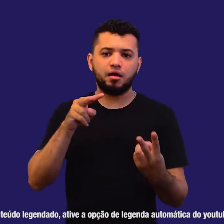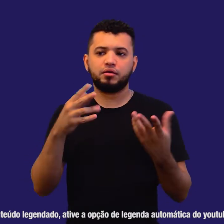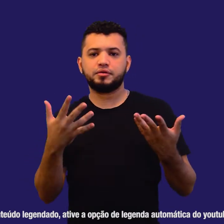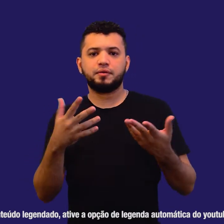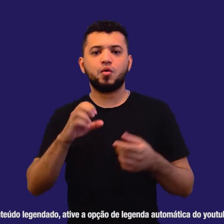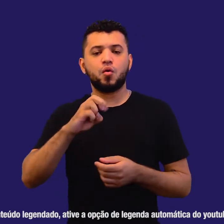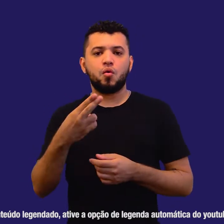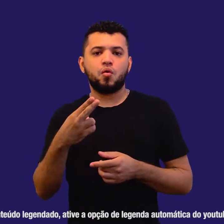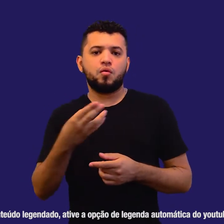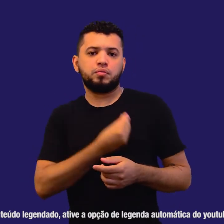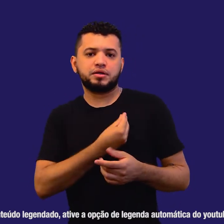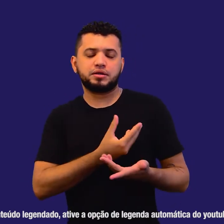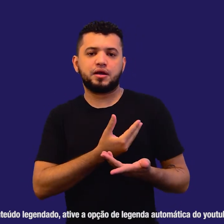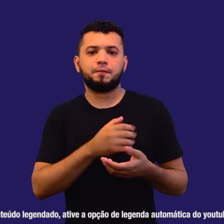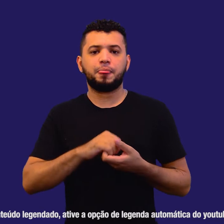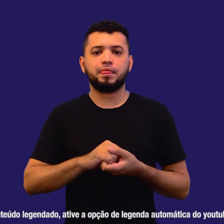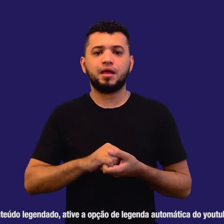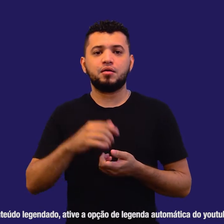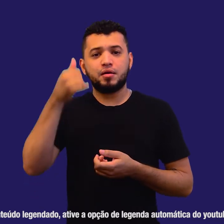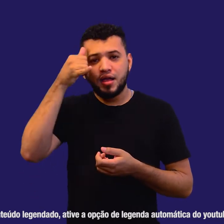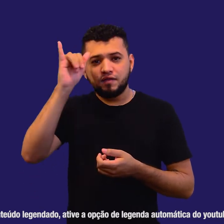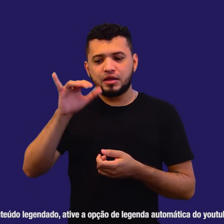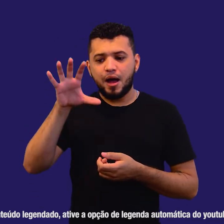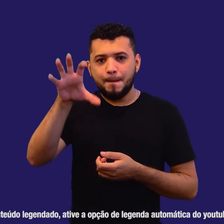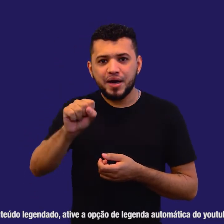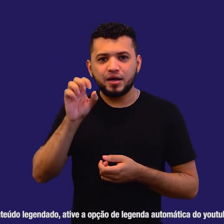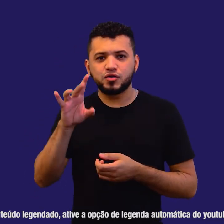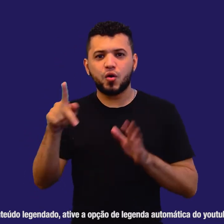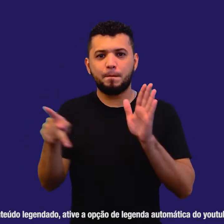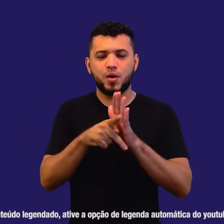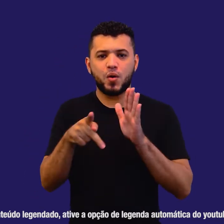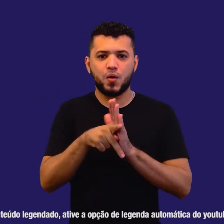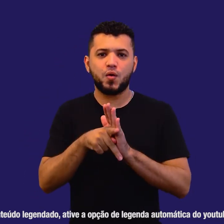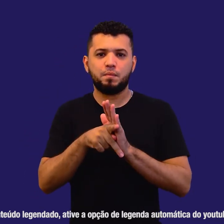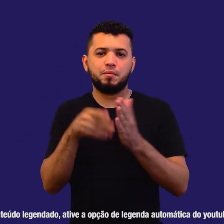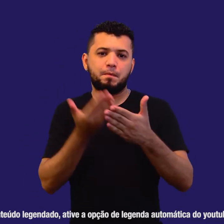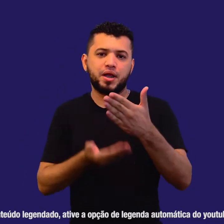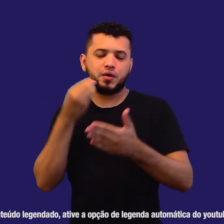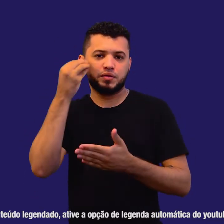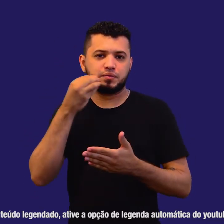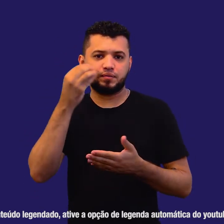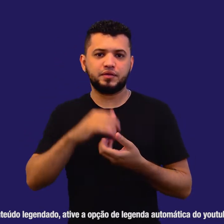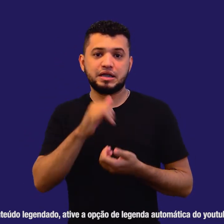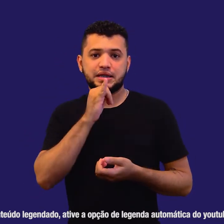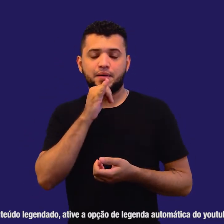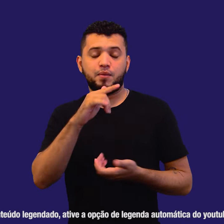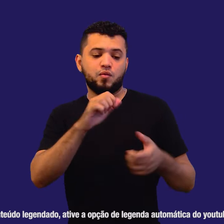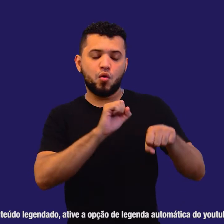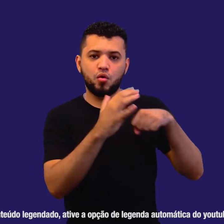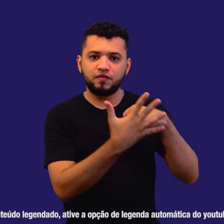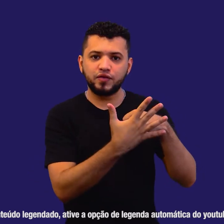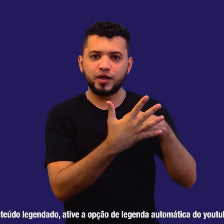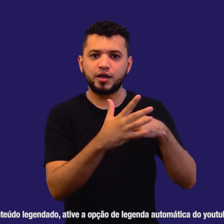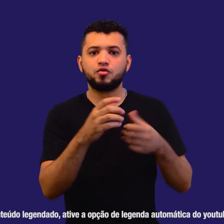que a posse perdeu o espaço para a experiência, que é tanto dita hoje no mundo dos negócios. Com o coronavírus,